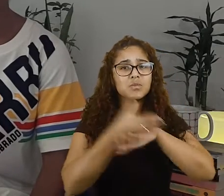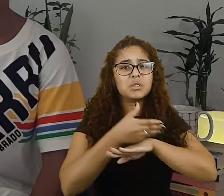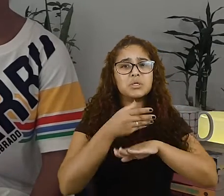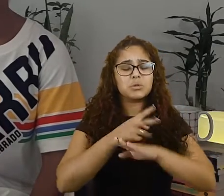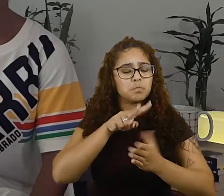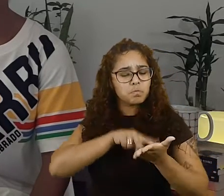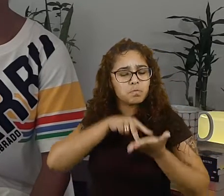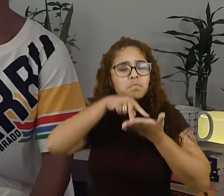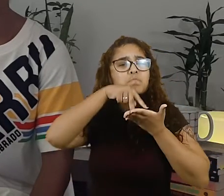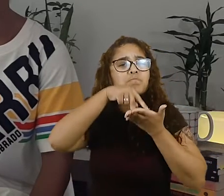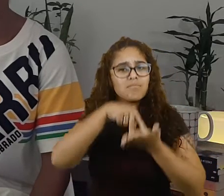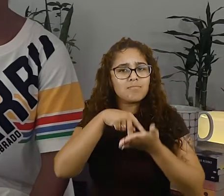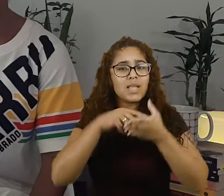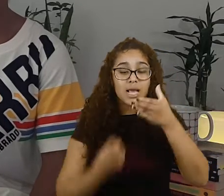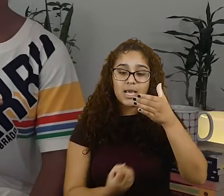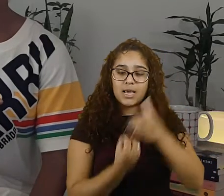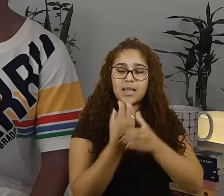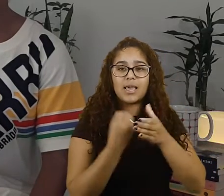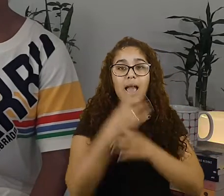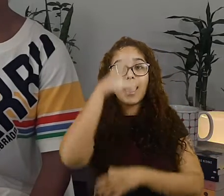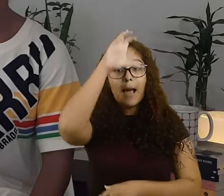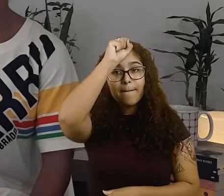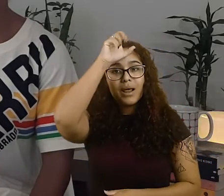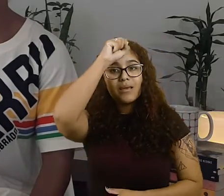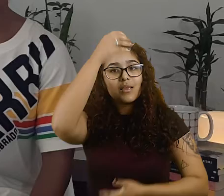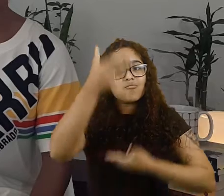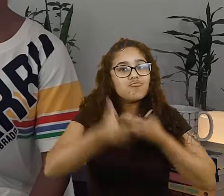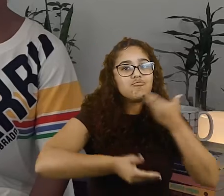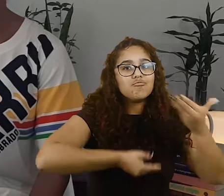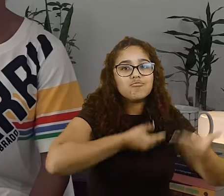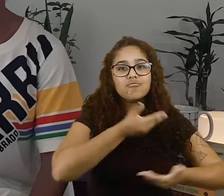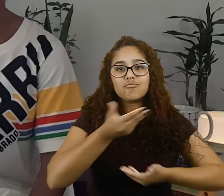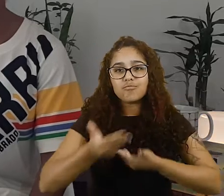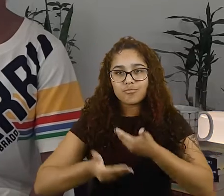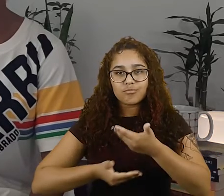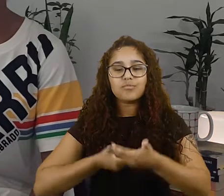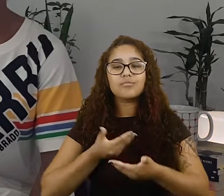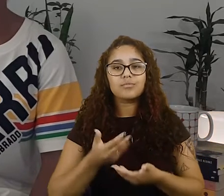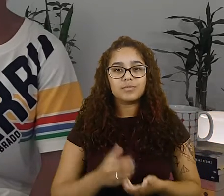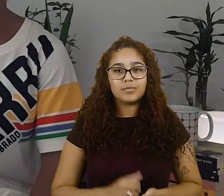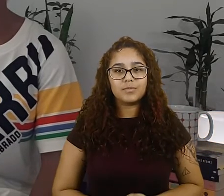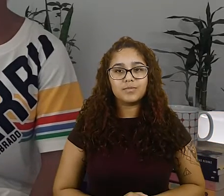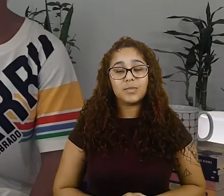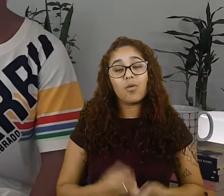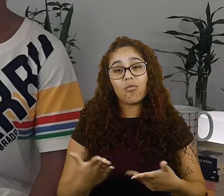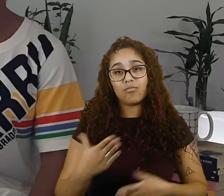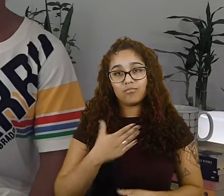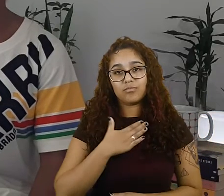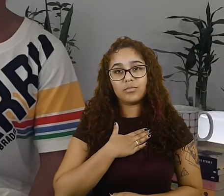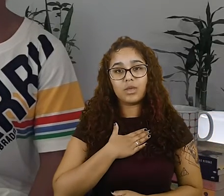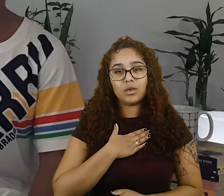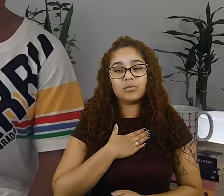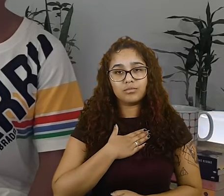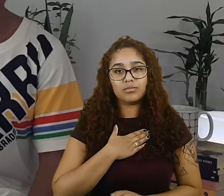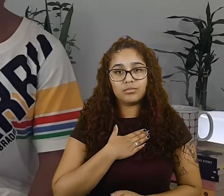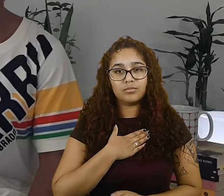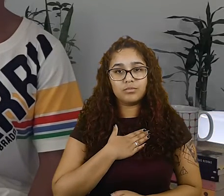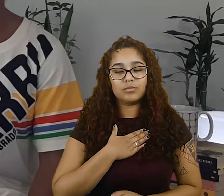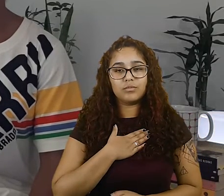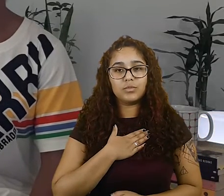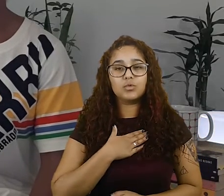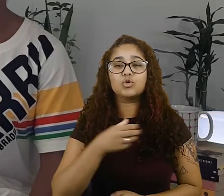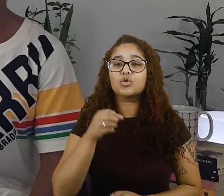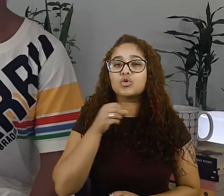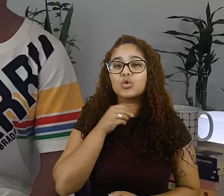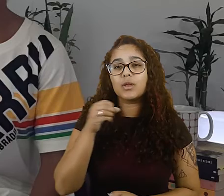podendo tentar, podendo falar, podendo criar e aprender umas com as outras, uns com os outros. Para quem não me